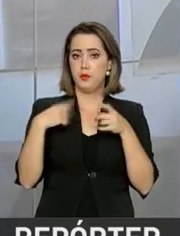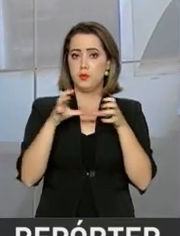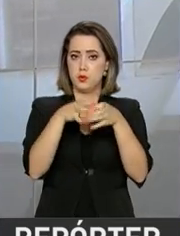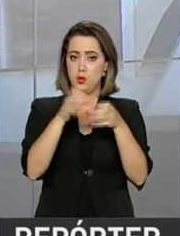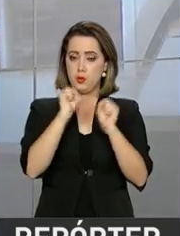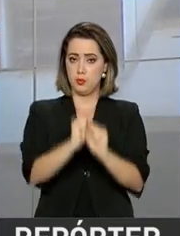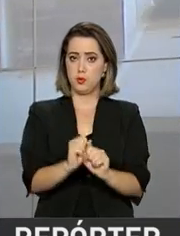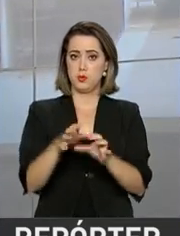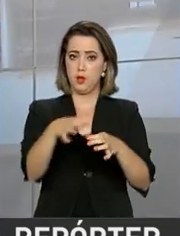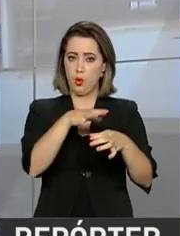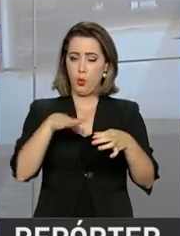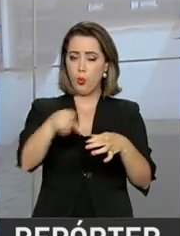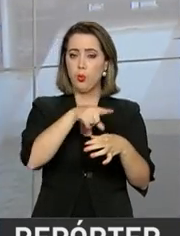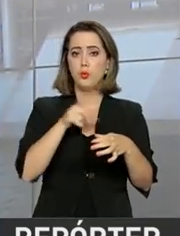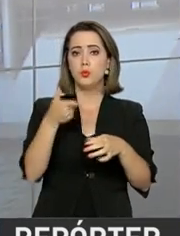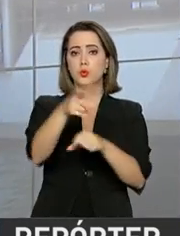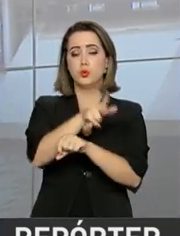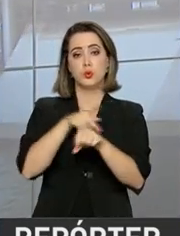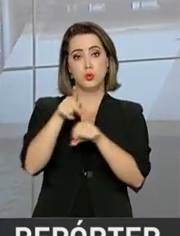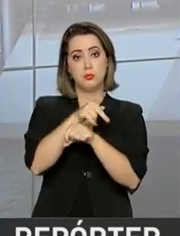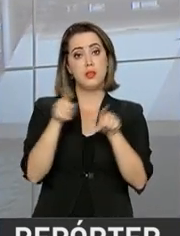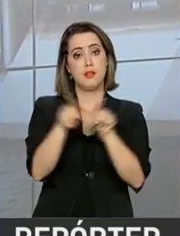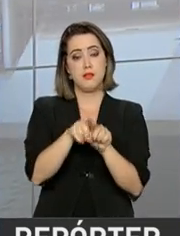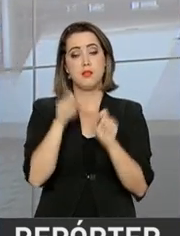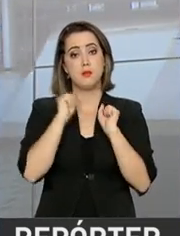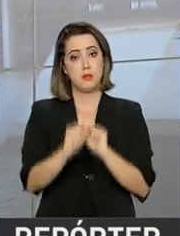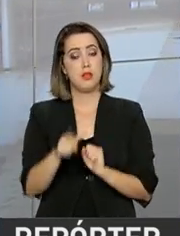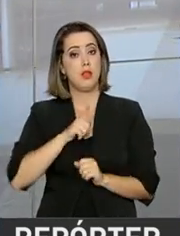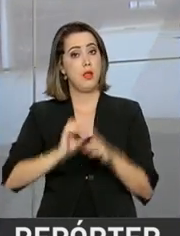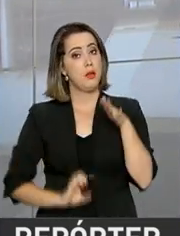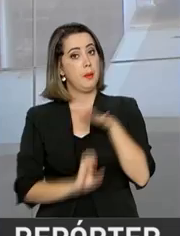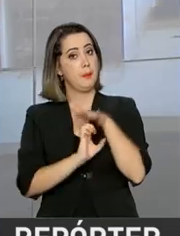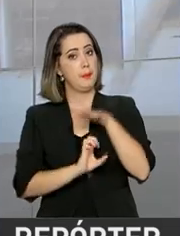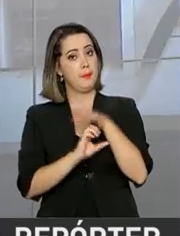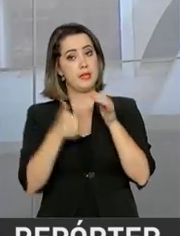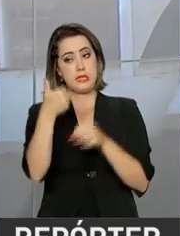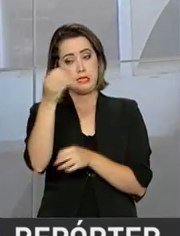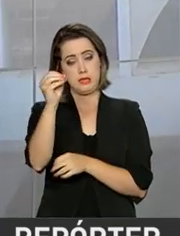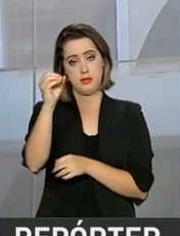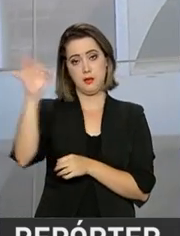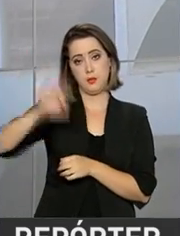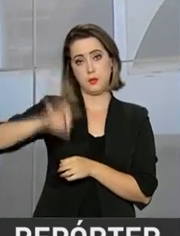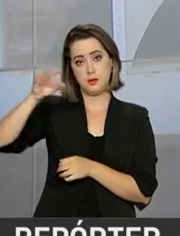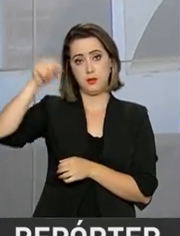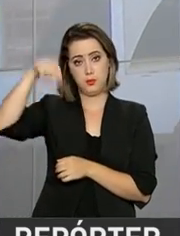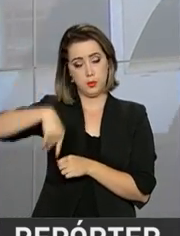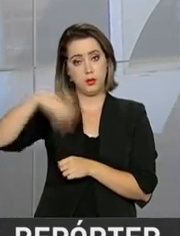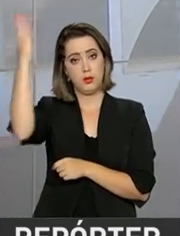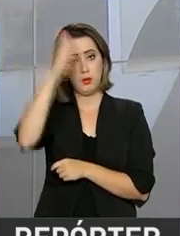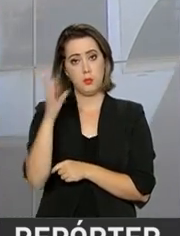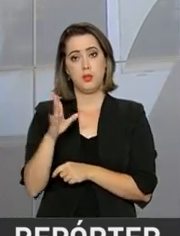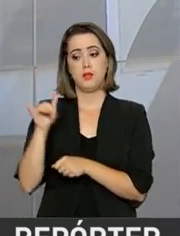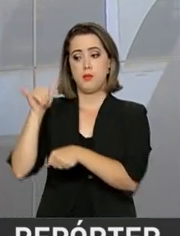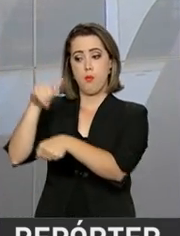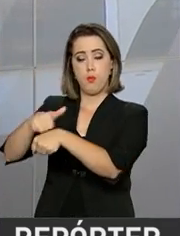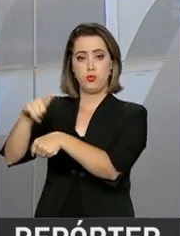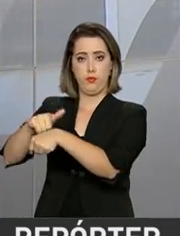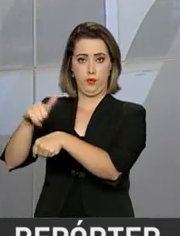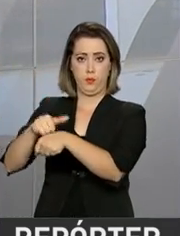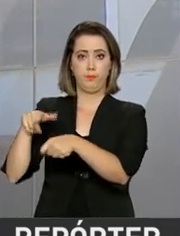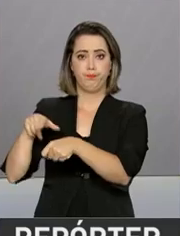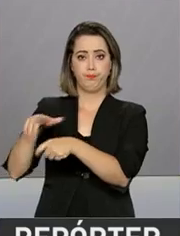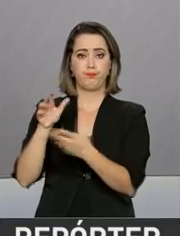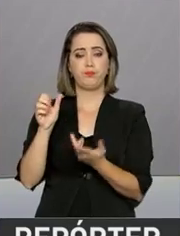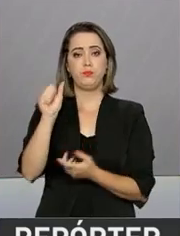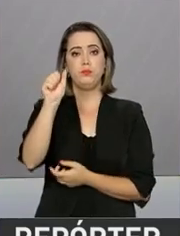grupos estrangeiros o controle de até 100% do capital de empresas aéreas brasileiras. Hoje, esse percentual é de